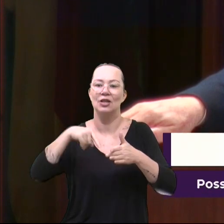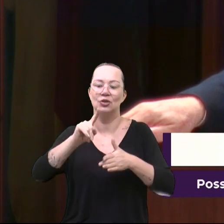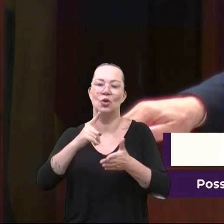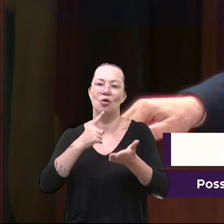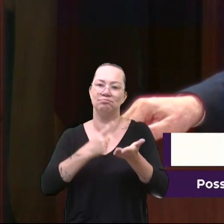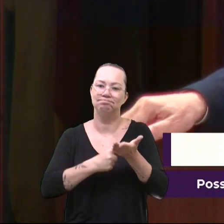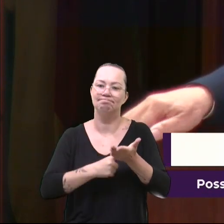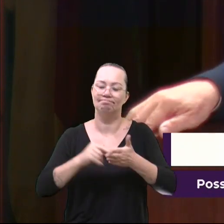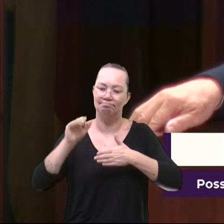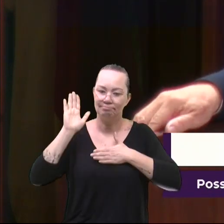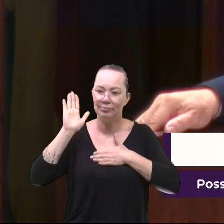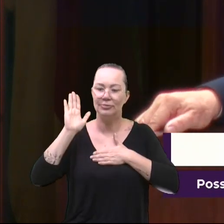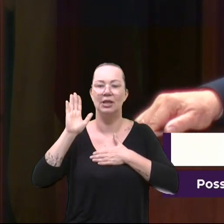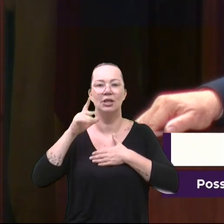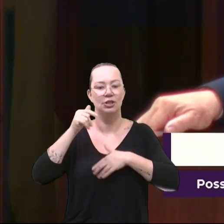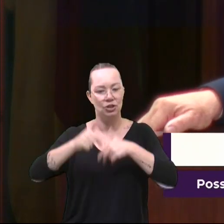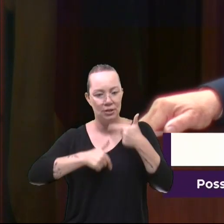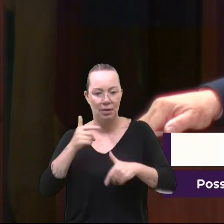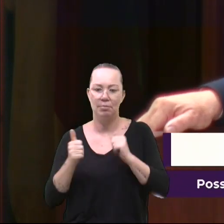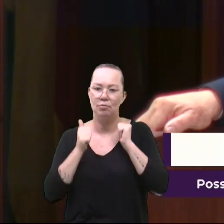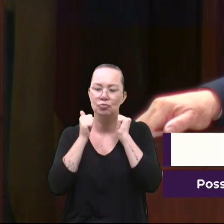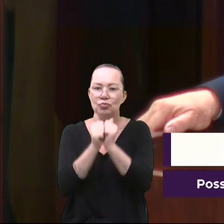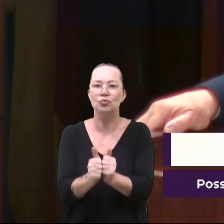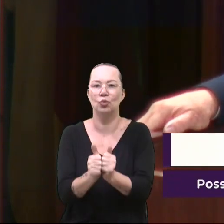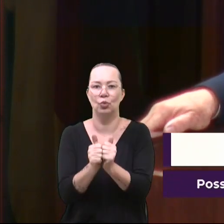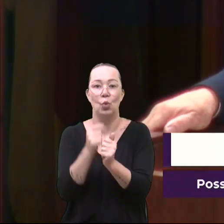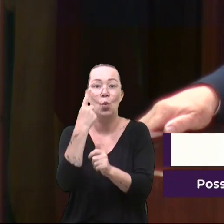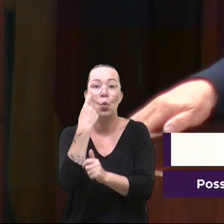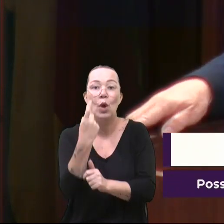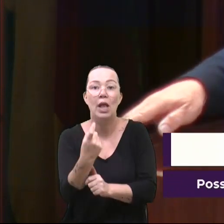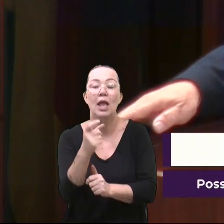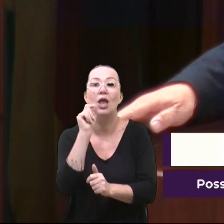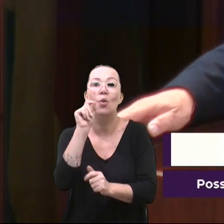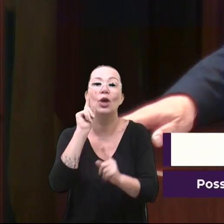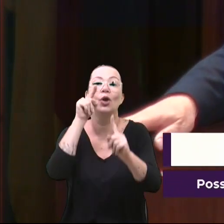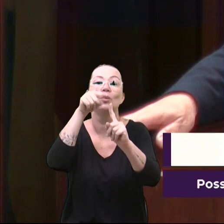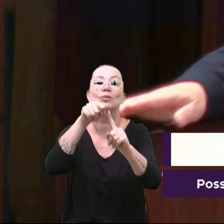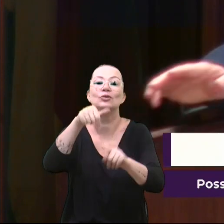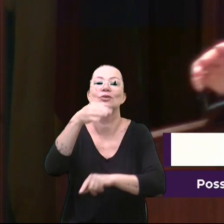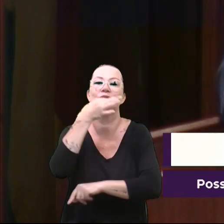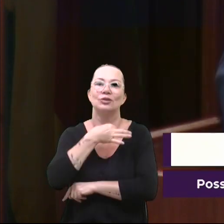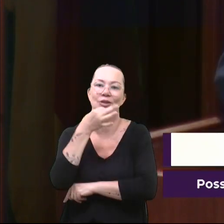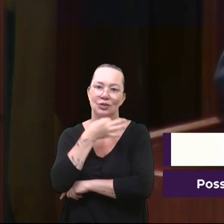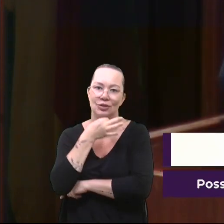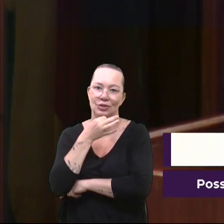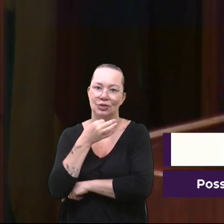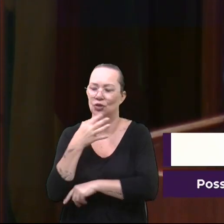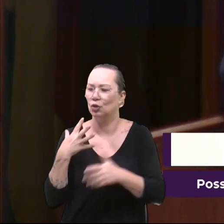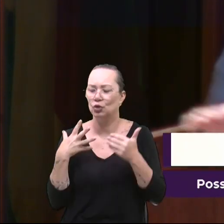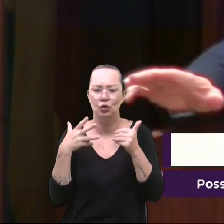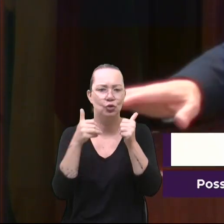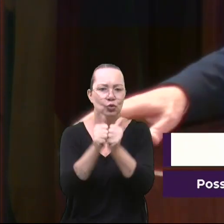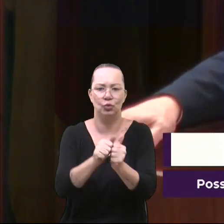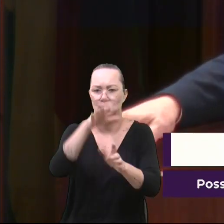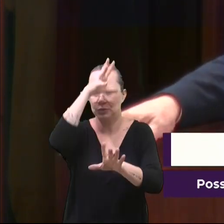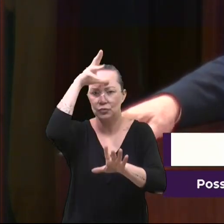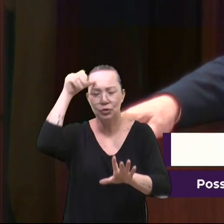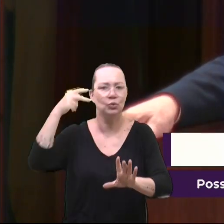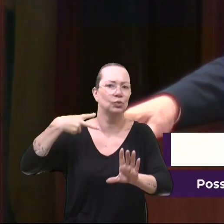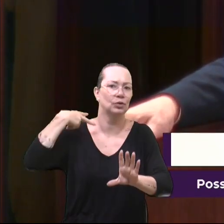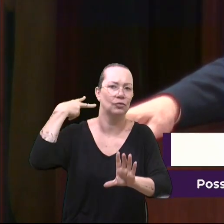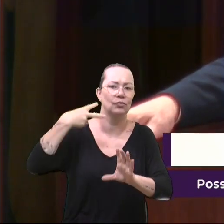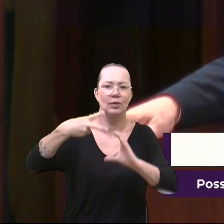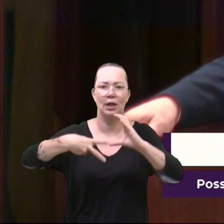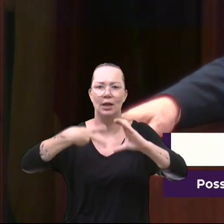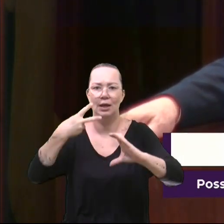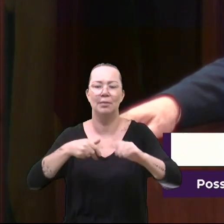junto, em prol dos interesses de Caxias do Sul. Poder Legislativo, Poder Executivo, respeitando as suas